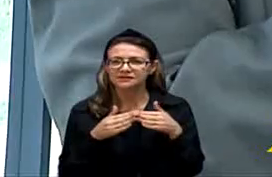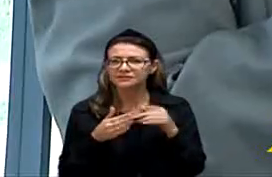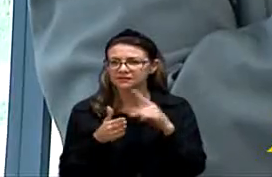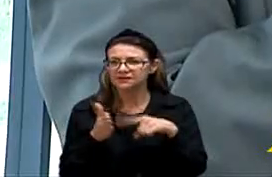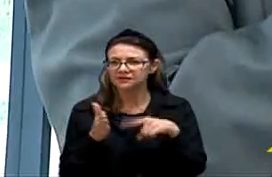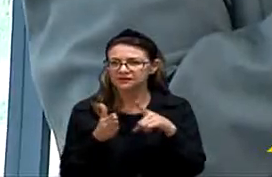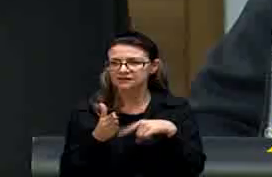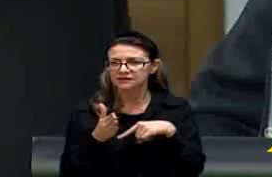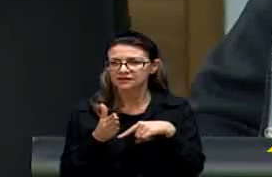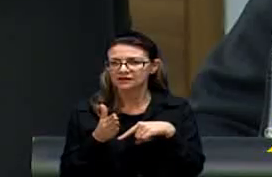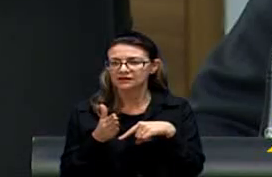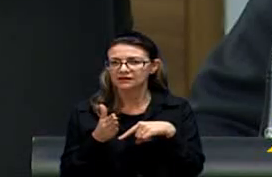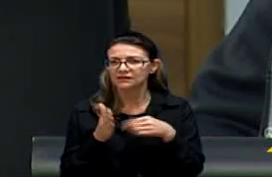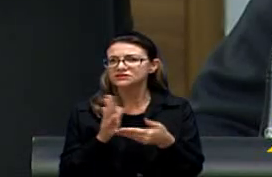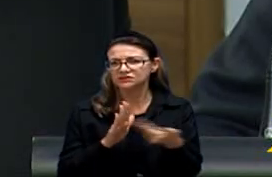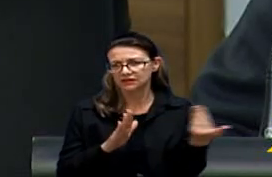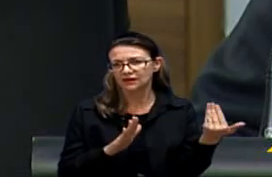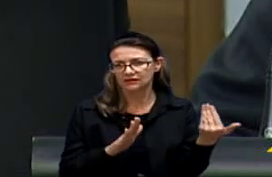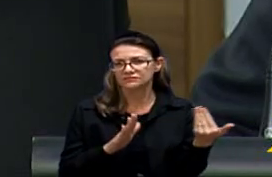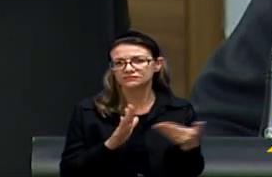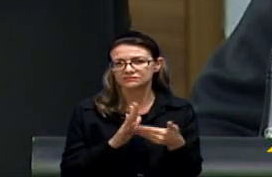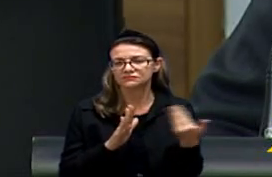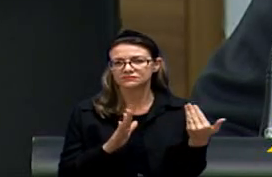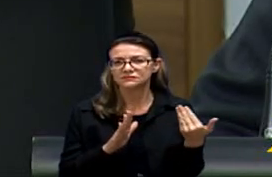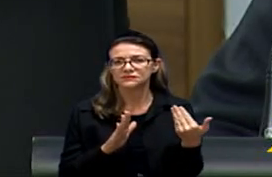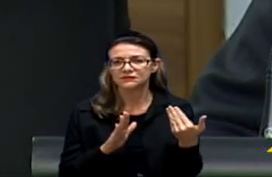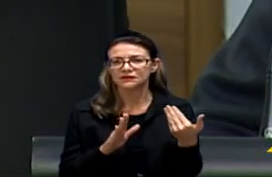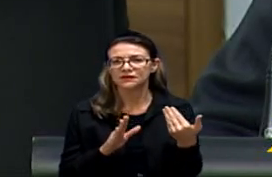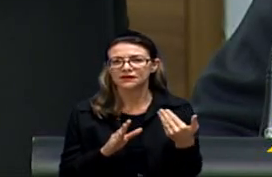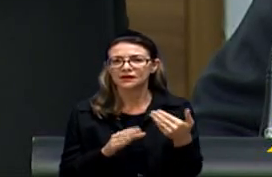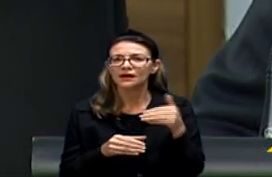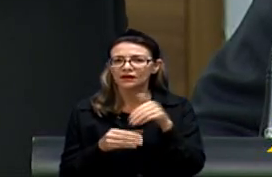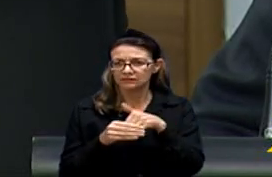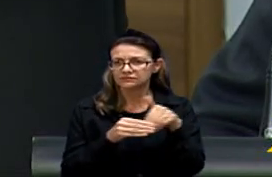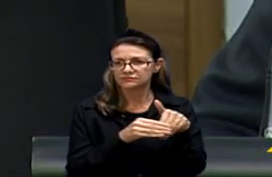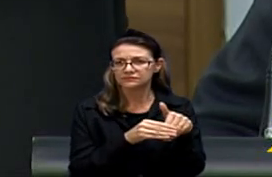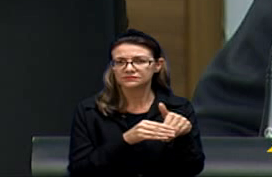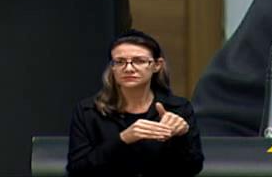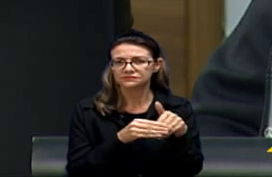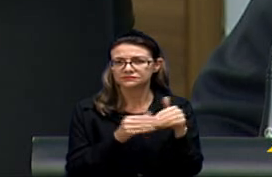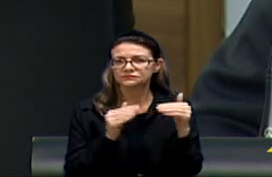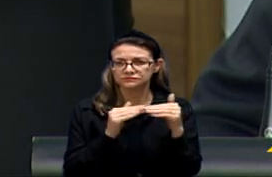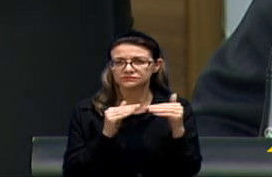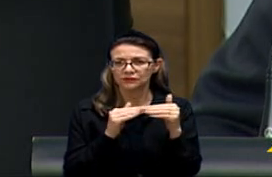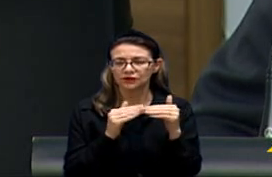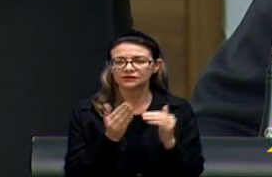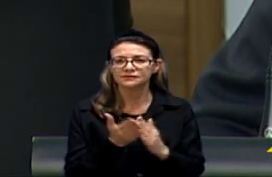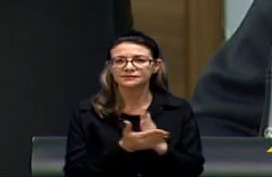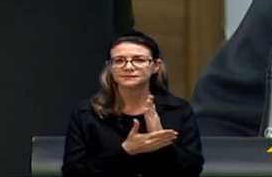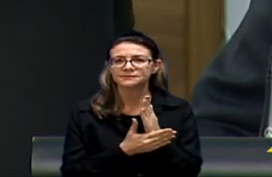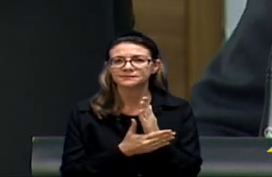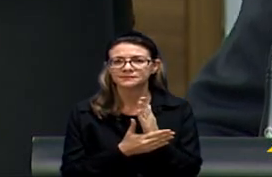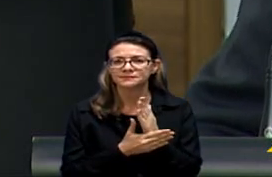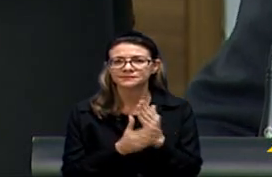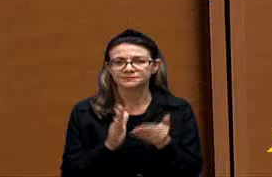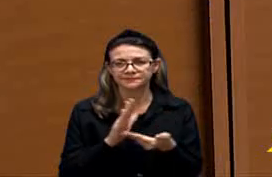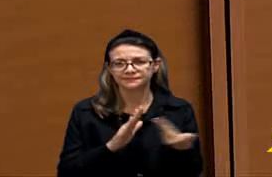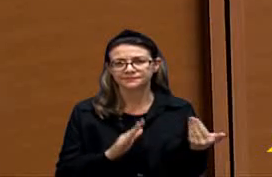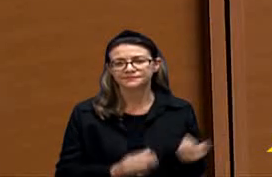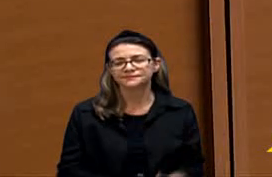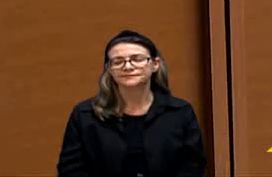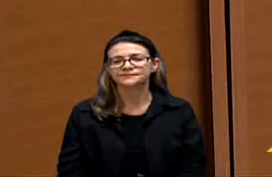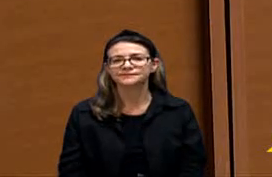coloco em votação a retirada por uma sessão os vereadores concorda perman como estamos contrário aques está aprovado a retirada